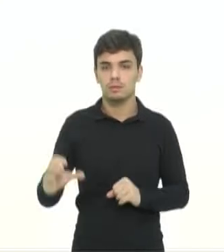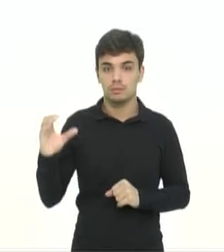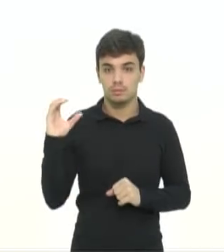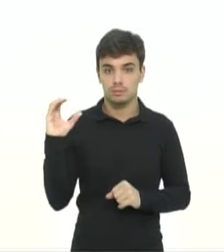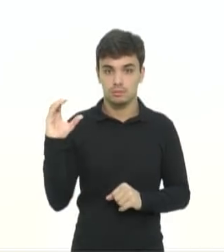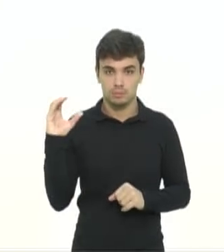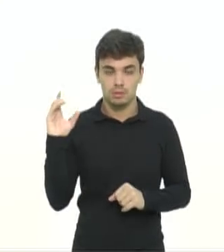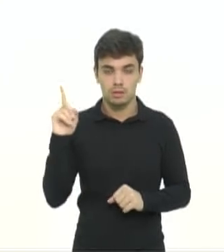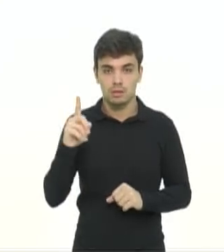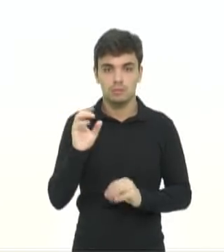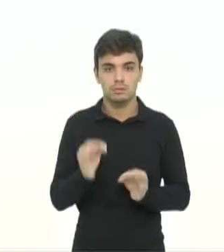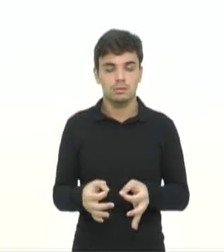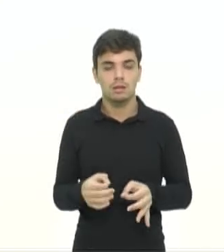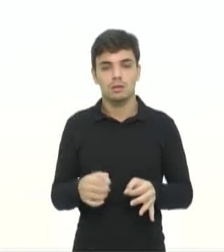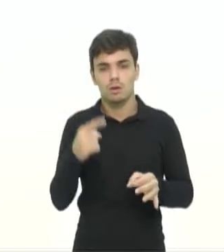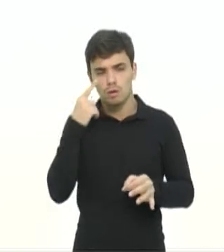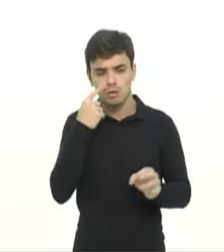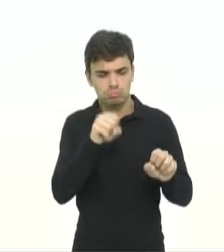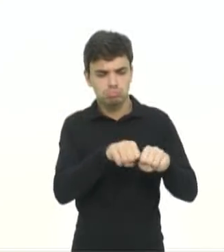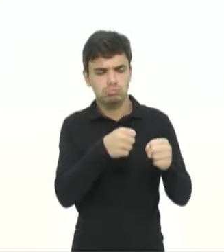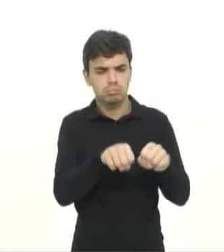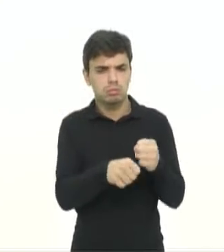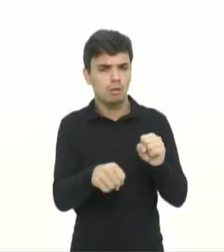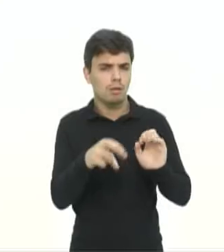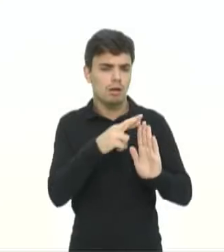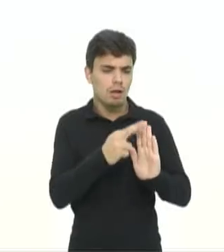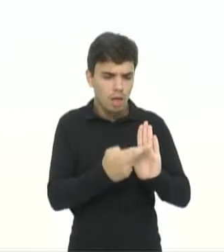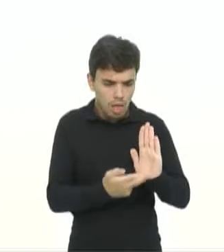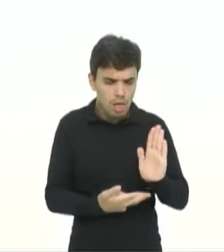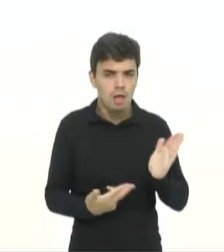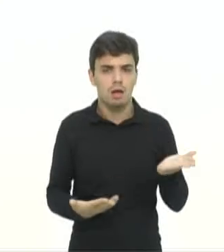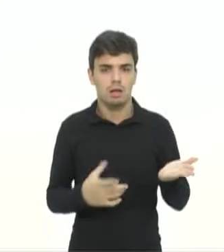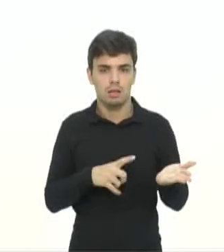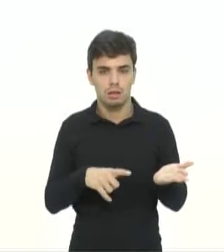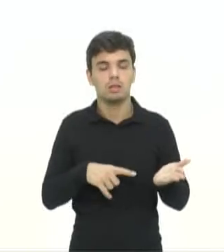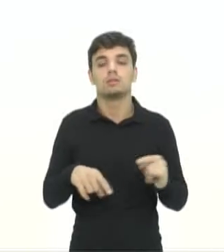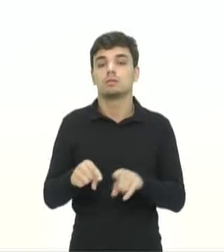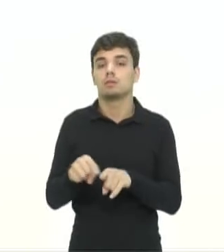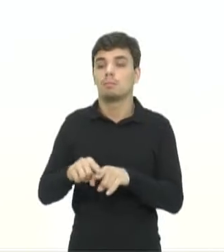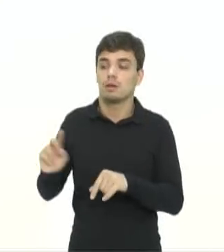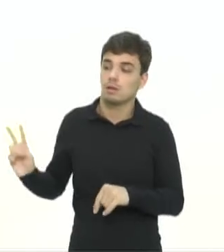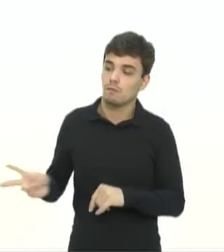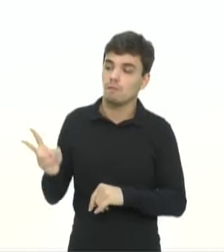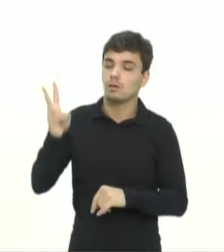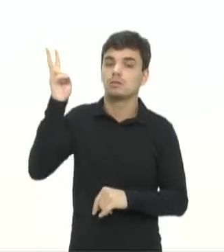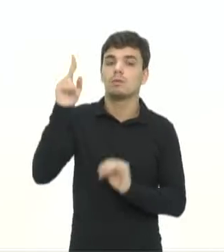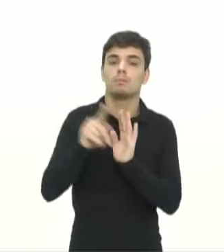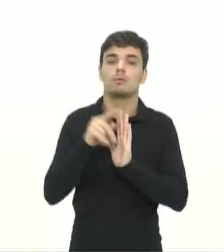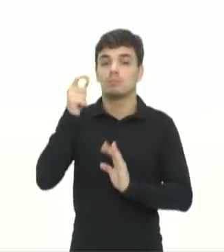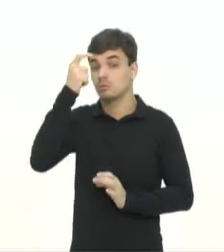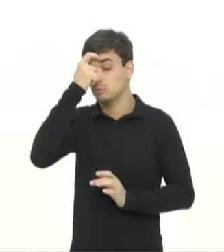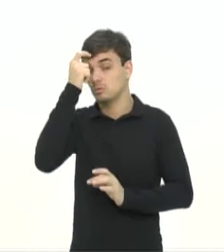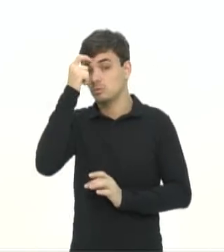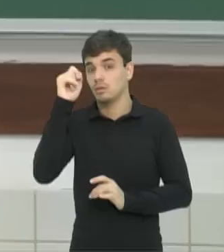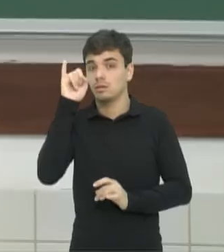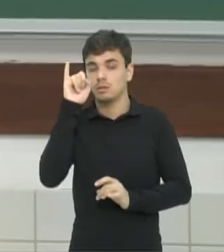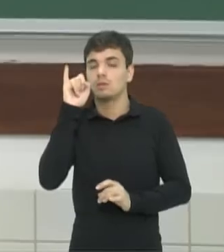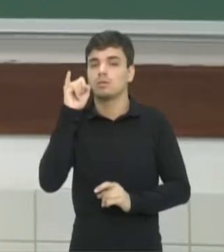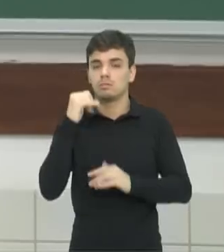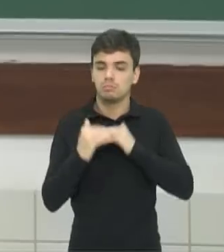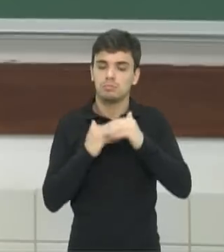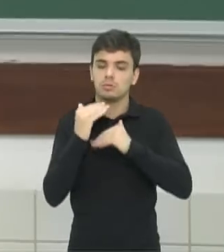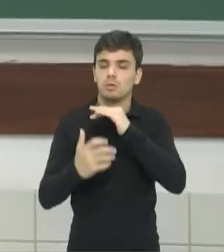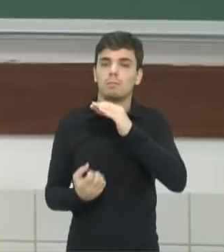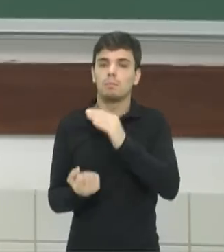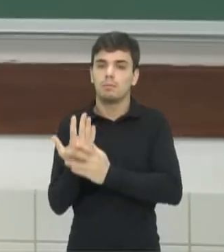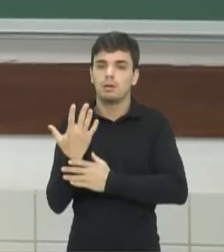C. É o rompimento com padrões pré-estabelecidos e a valorização do inconsciente no processo criativo.